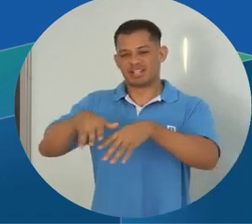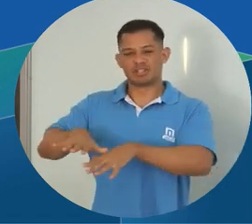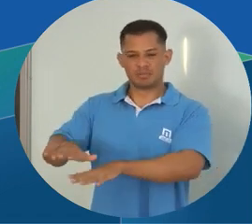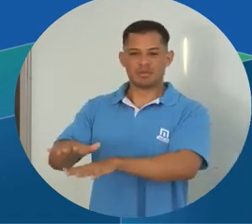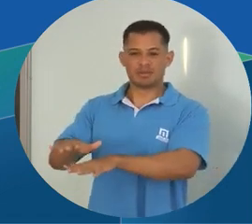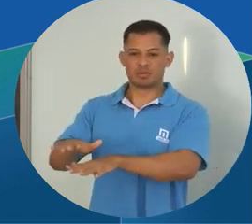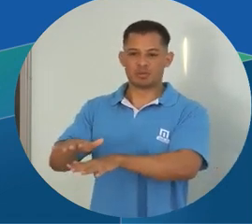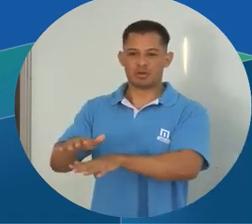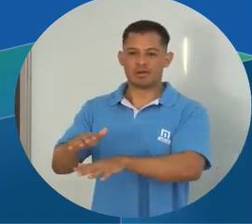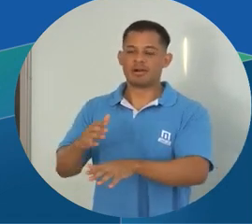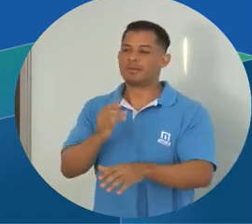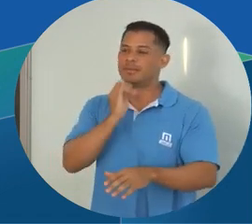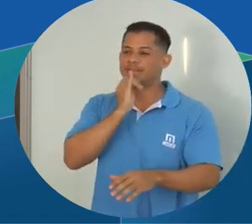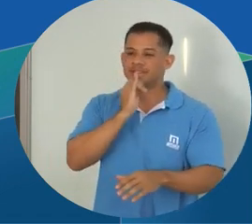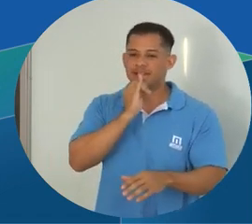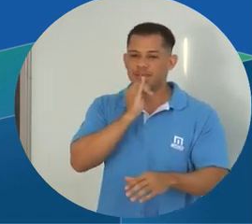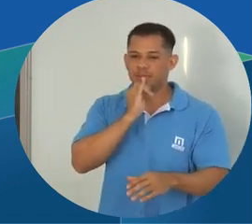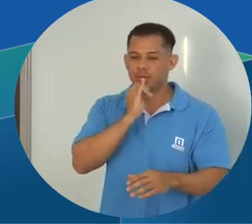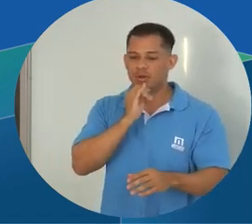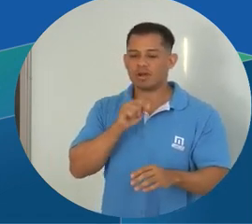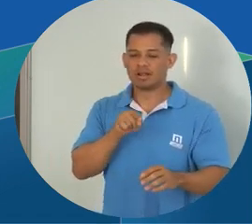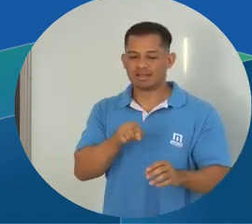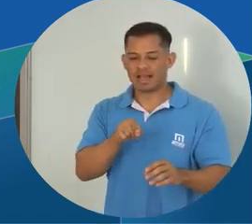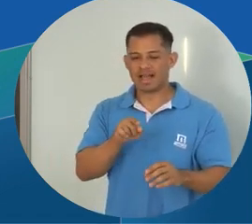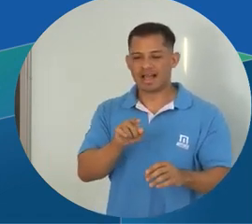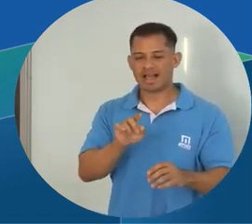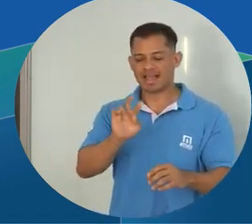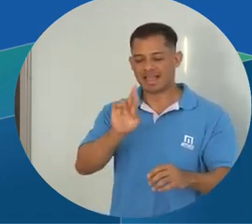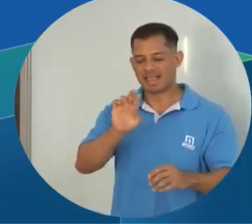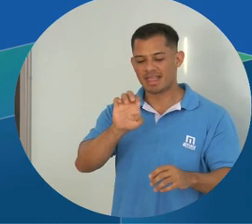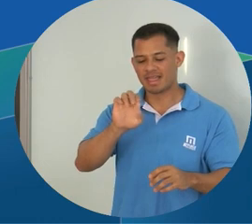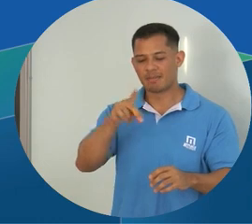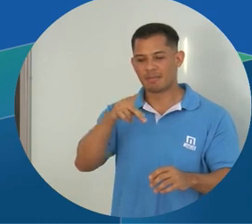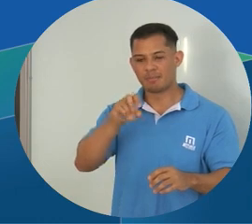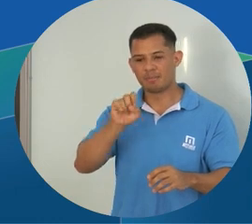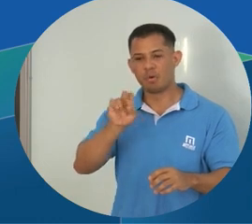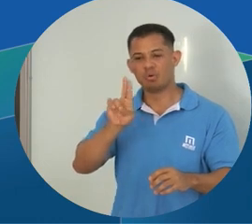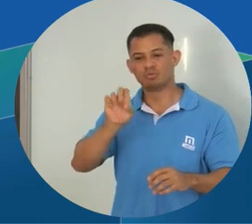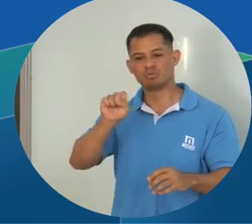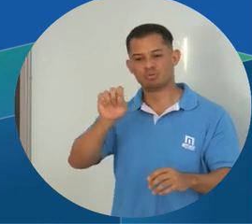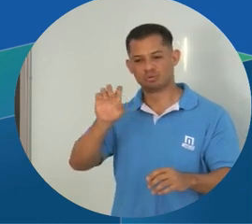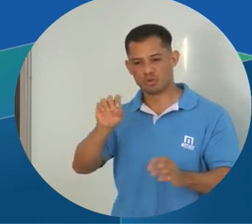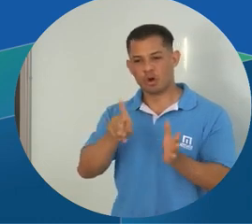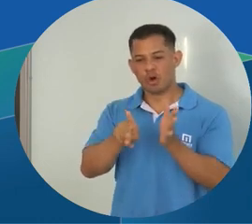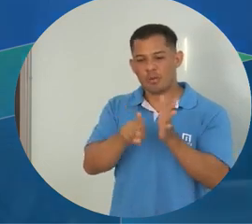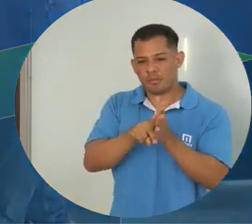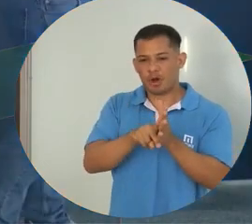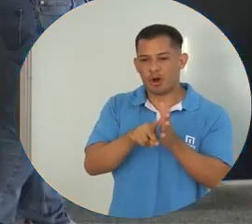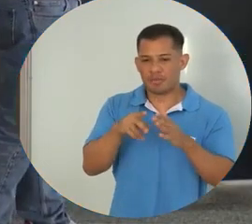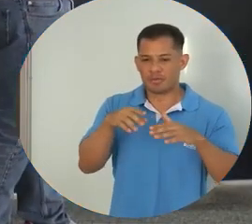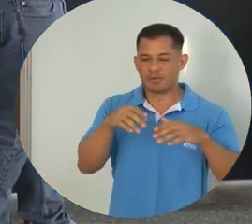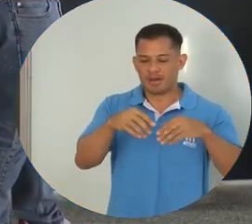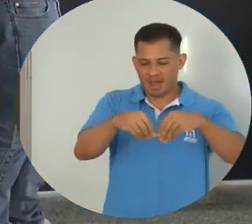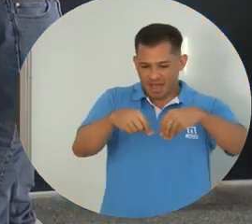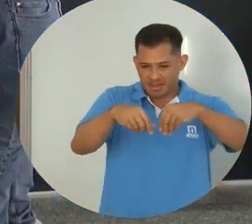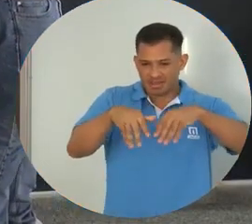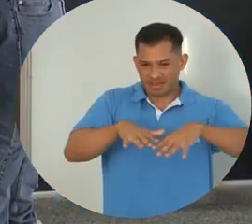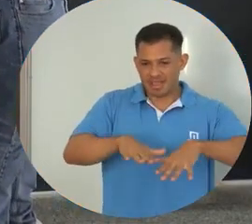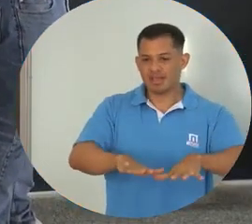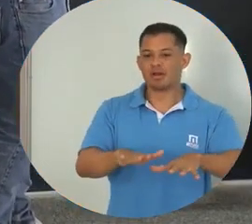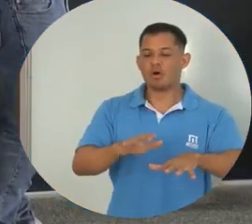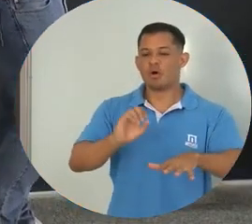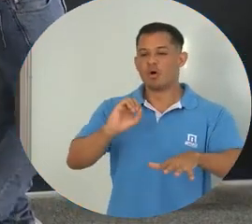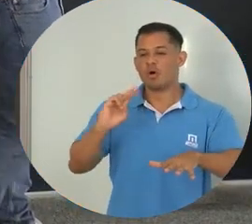o repouso como se fosse de um aterro, que dá uma resultante mais significativa, ou